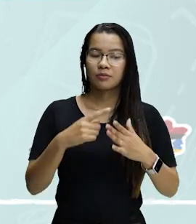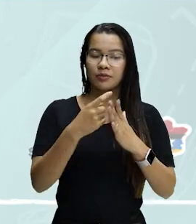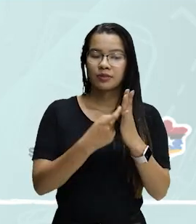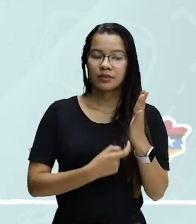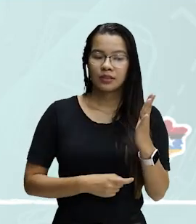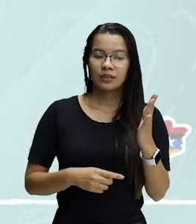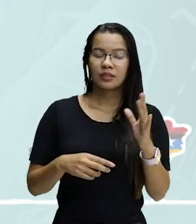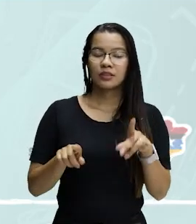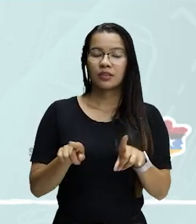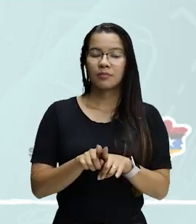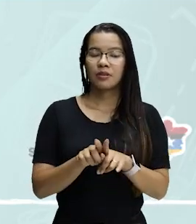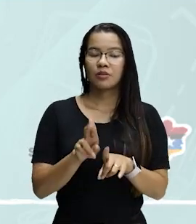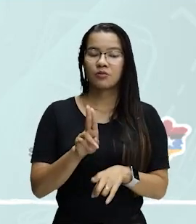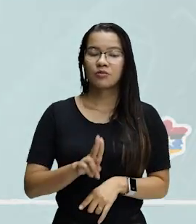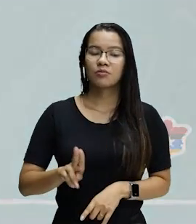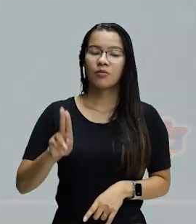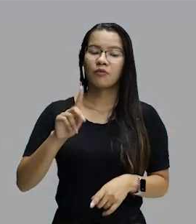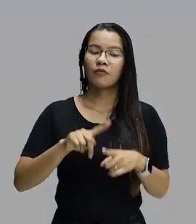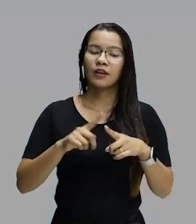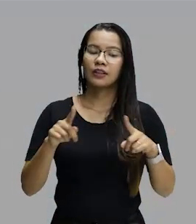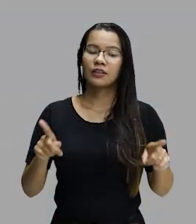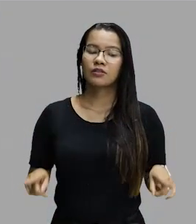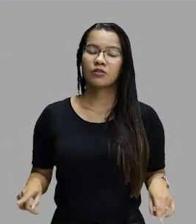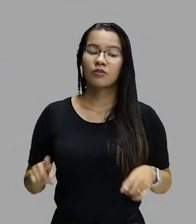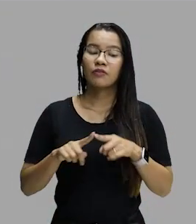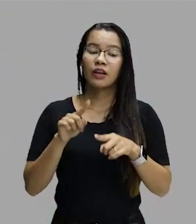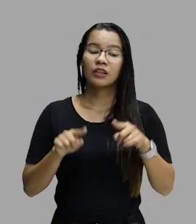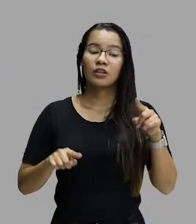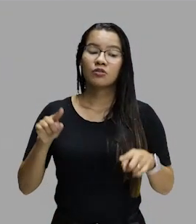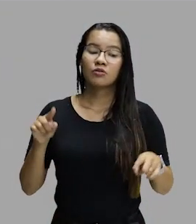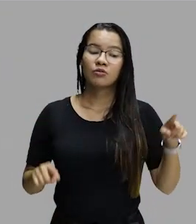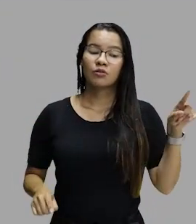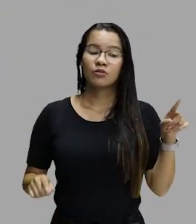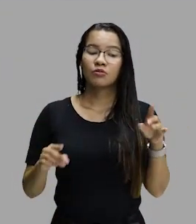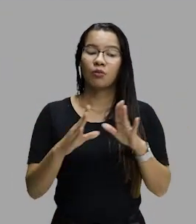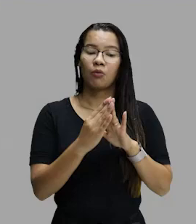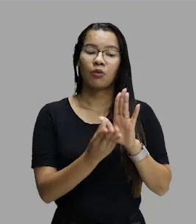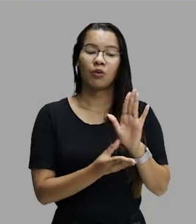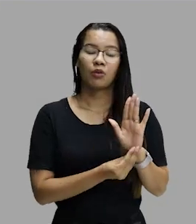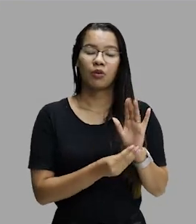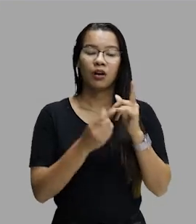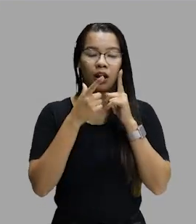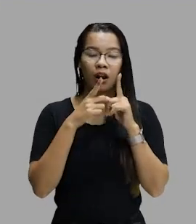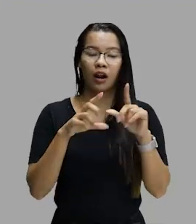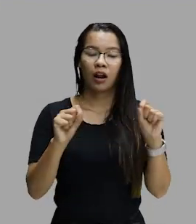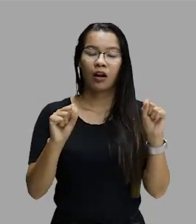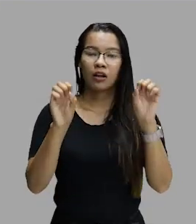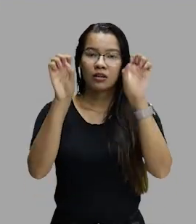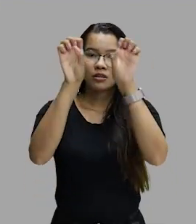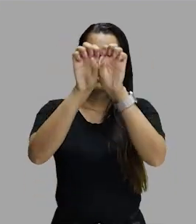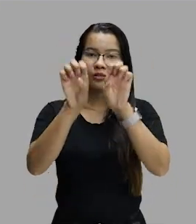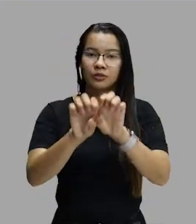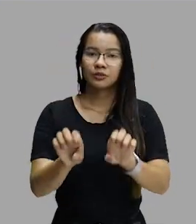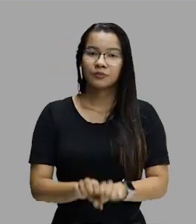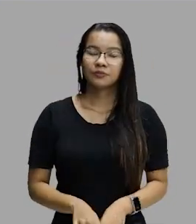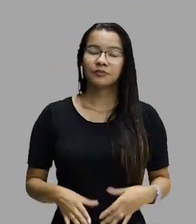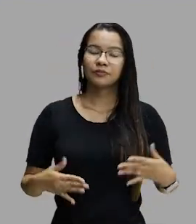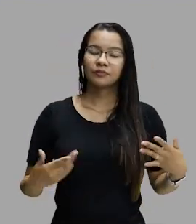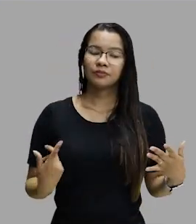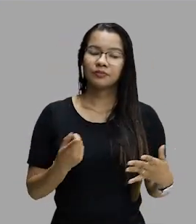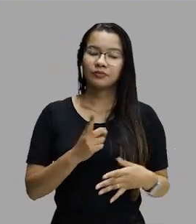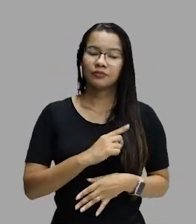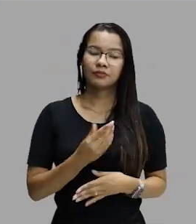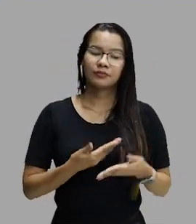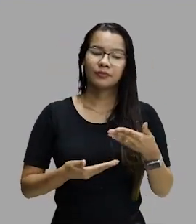usamos as variações dentro de um conteúdo, de uma linguagem e estrutura. Olha só, a nossa interação se